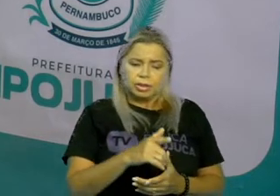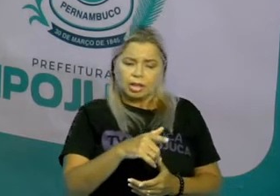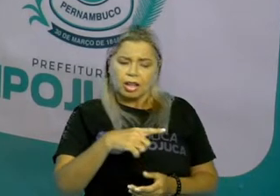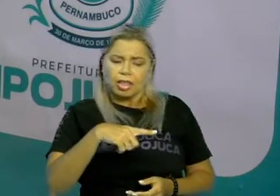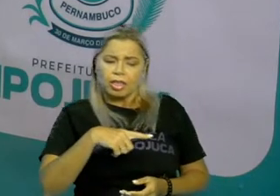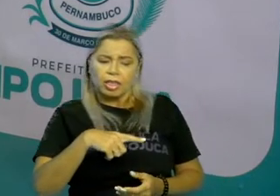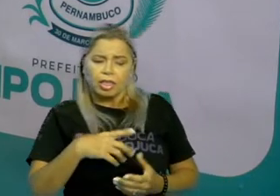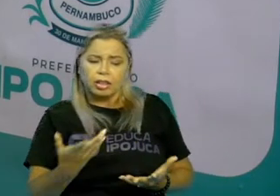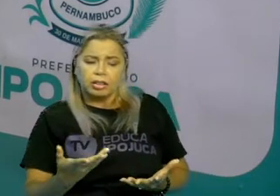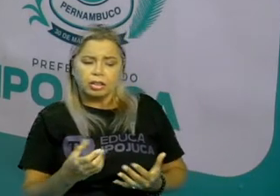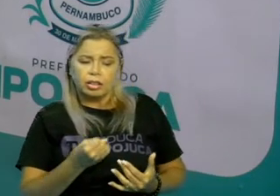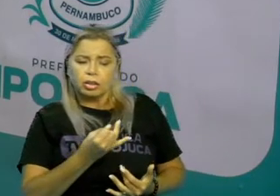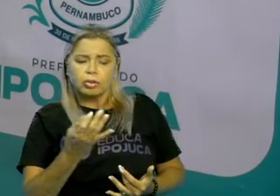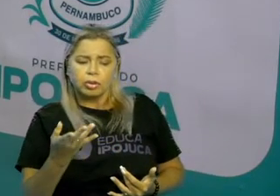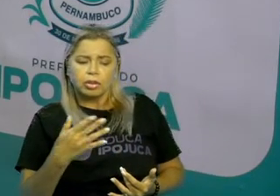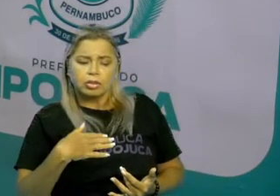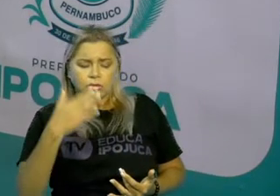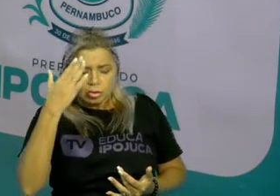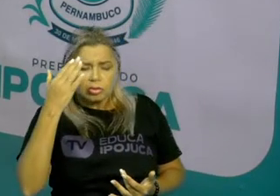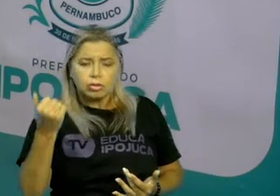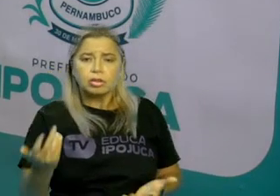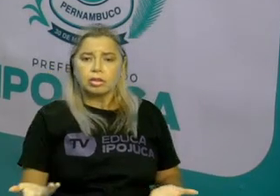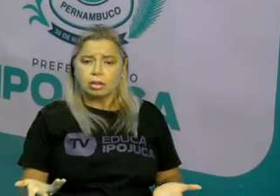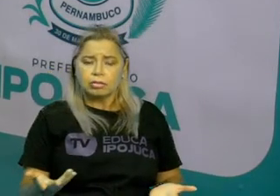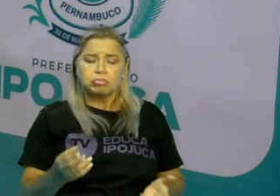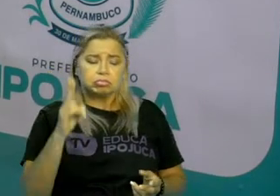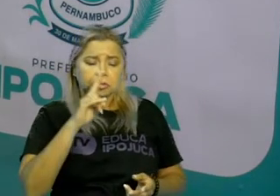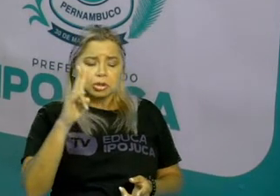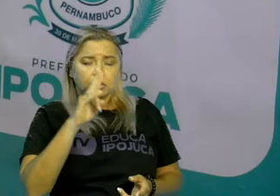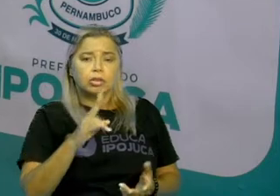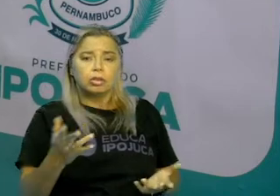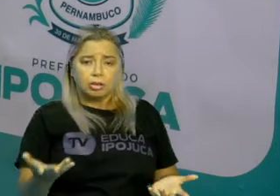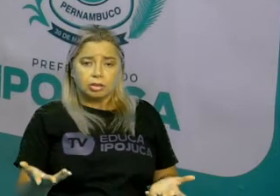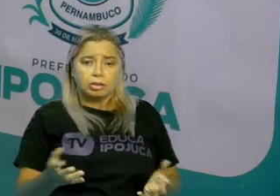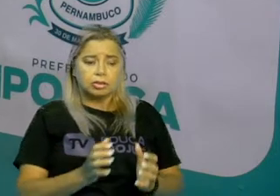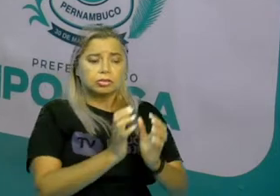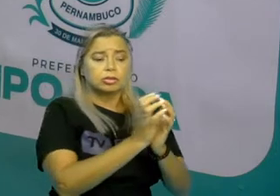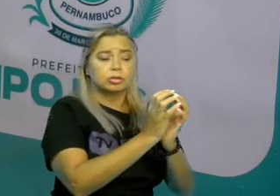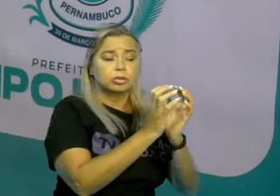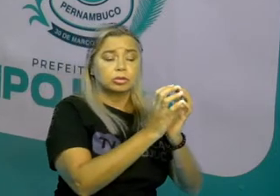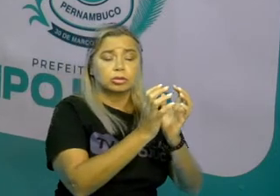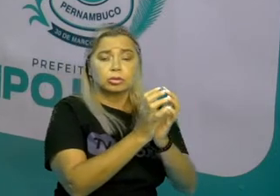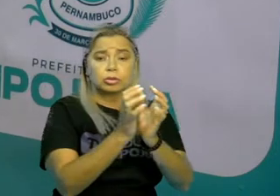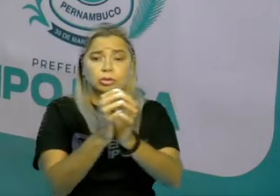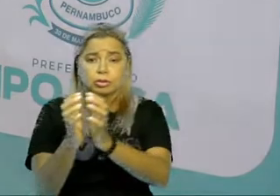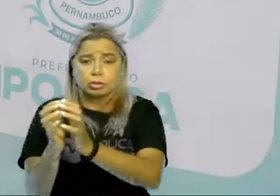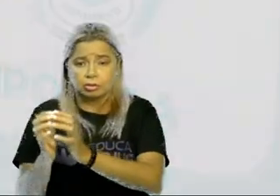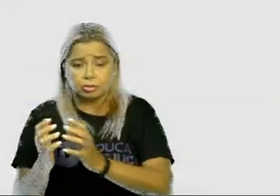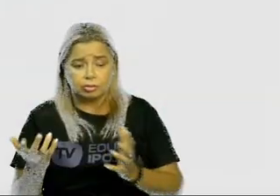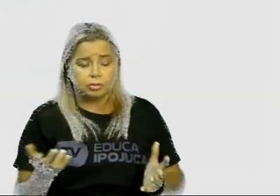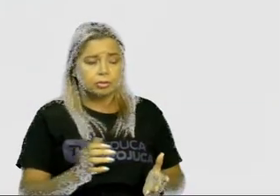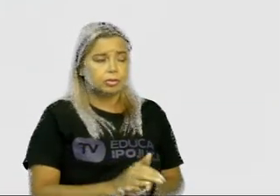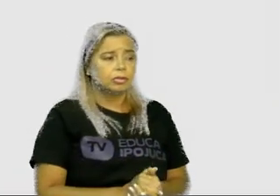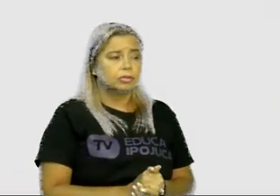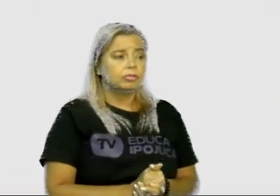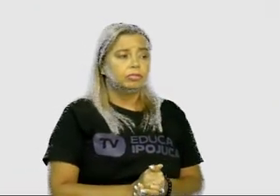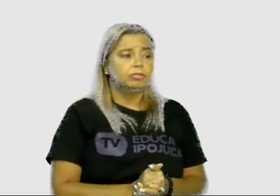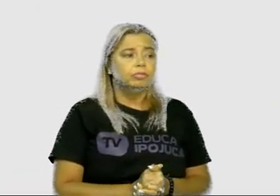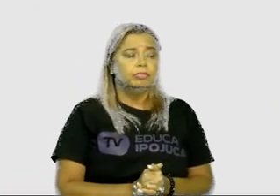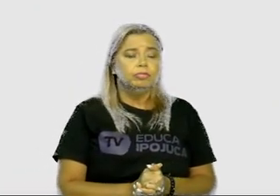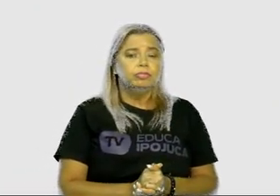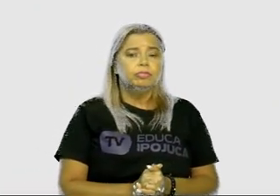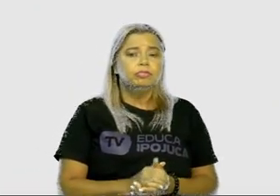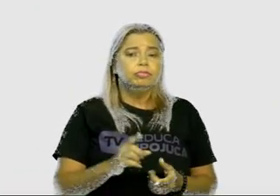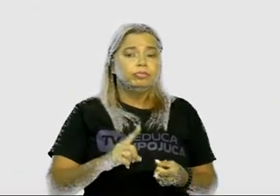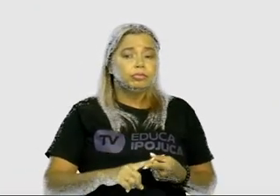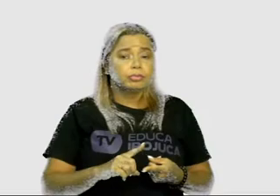ser a quantidade que tem naquele grupo ou a quantidade que tem em cada grupo. Tivemos também a